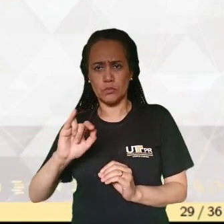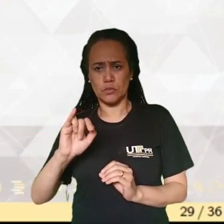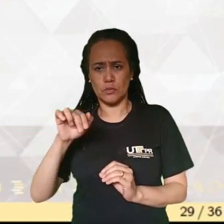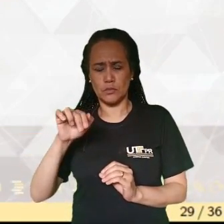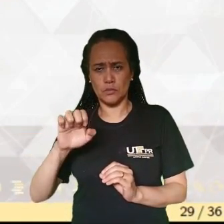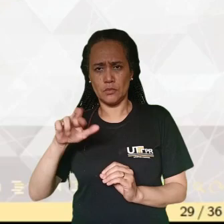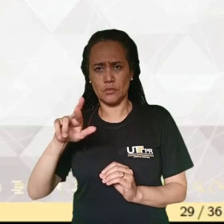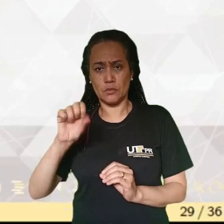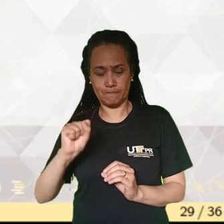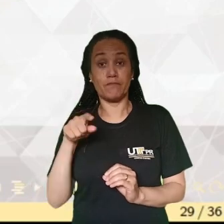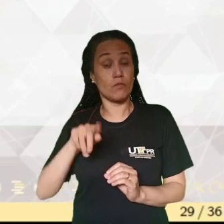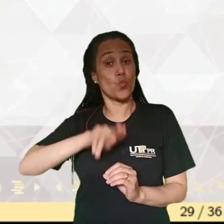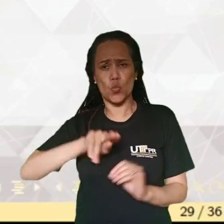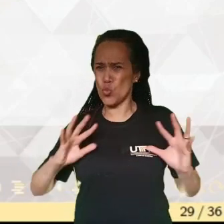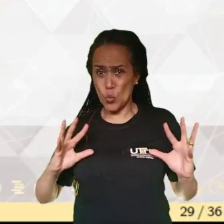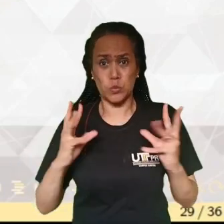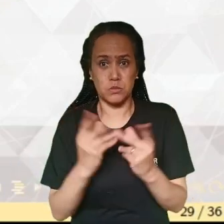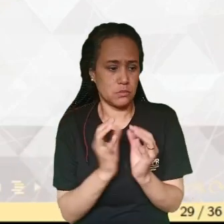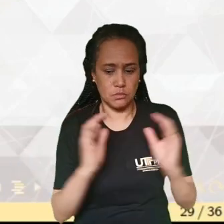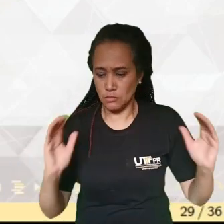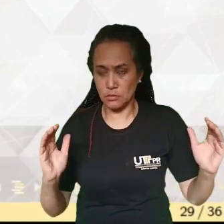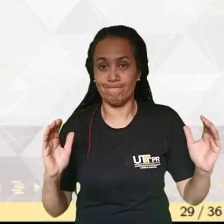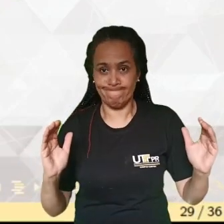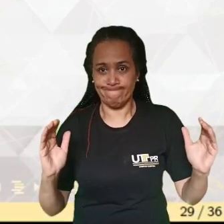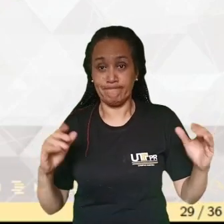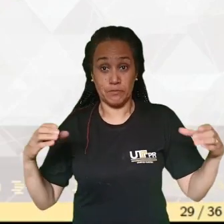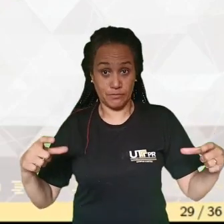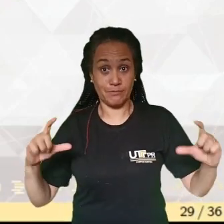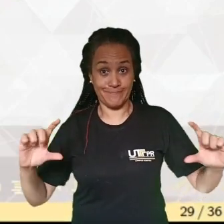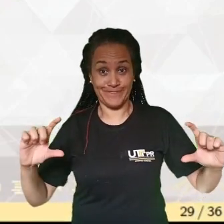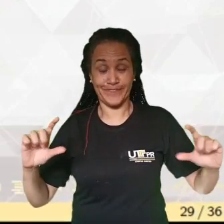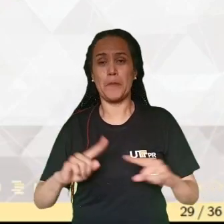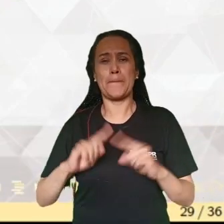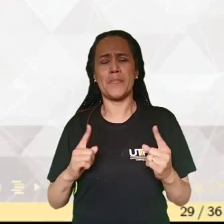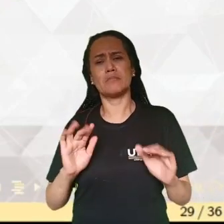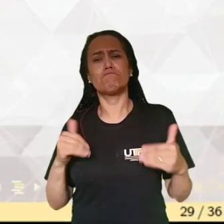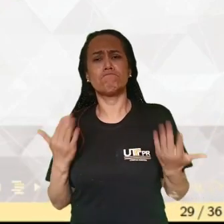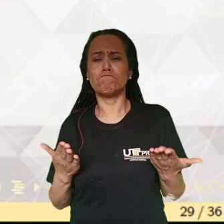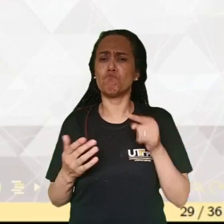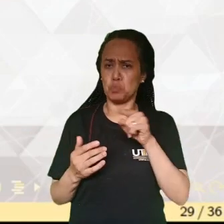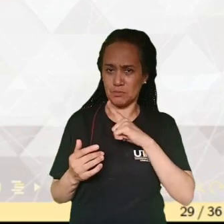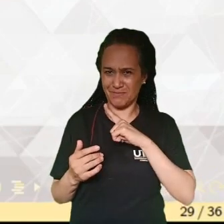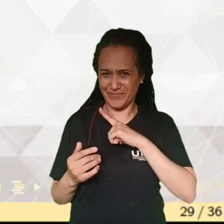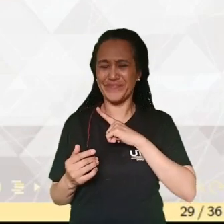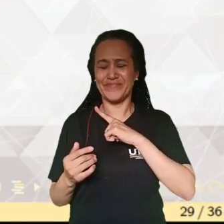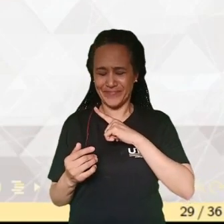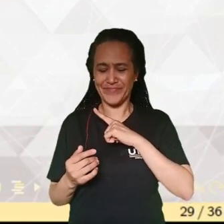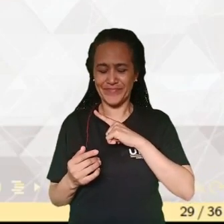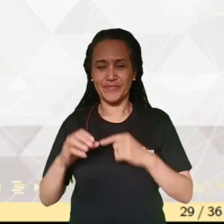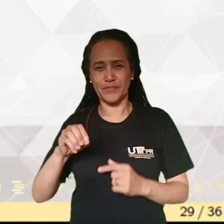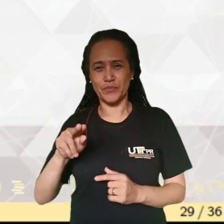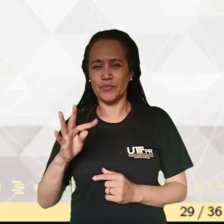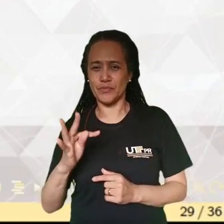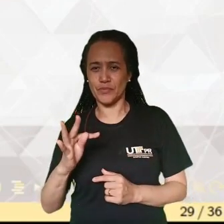né, aqueles dois outliers que tinha, ela utiliza ele. Né? Então ela é a mais representativa dos seus dados.